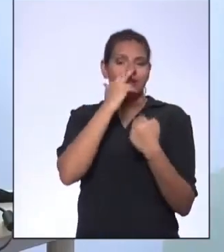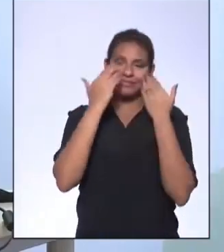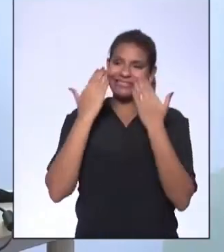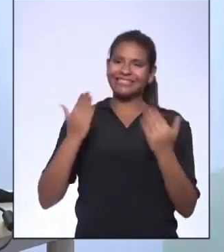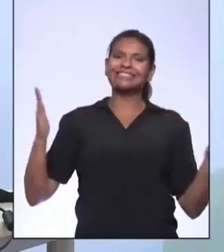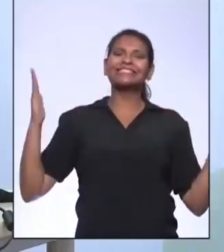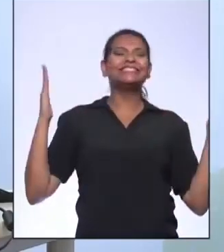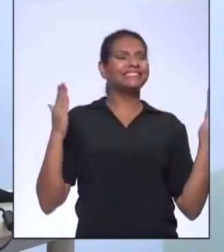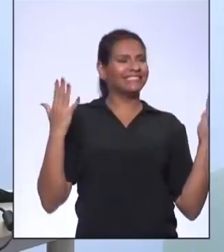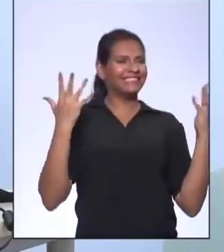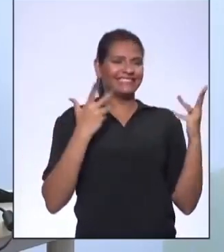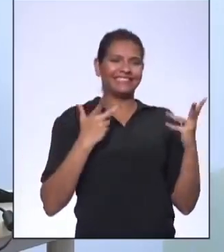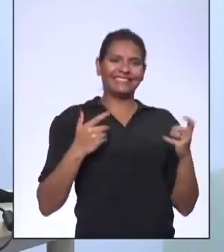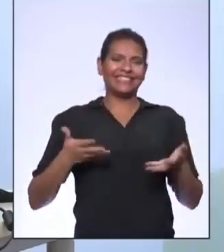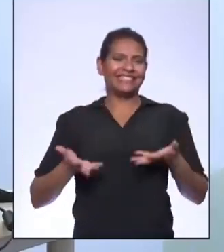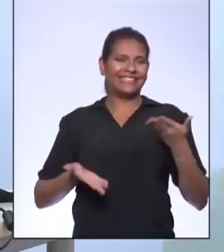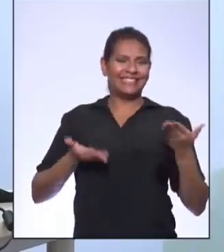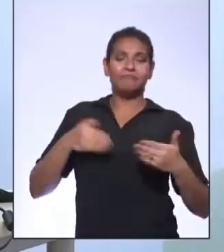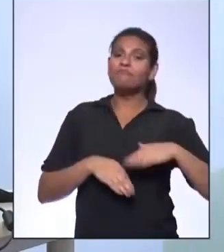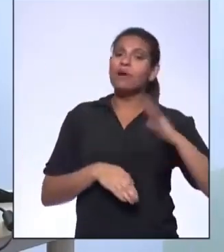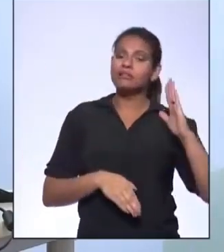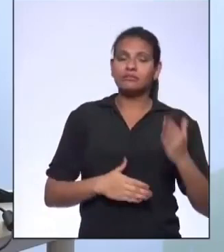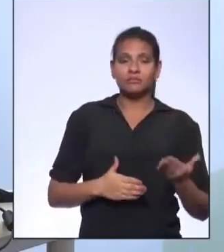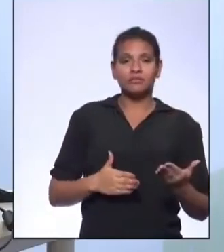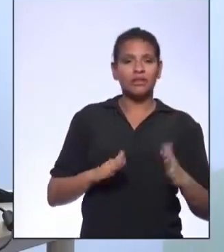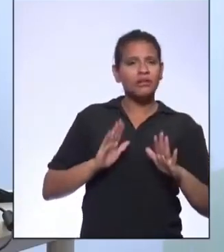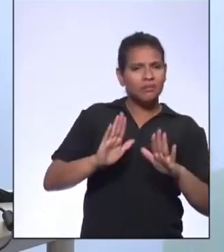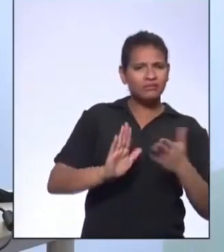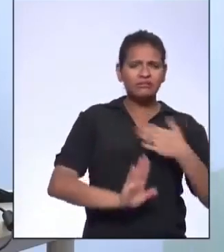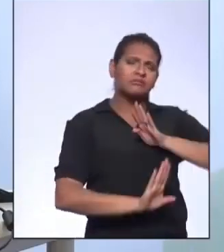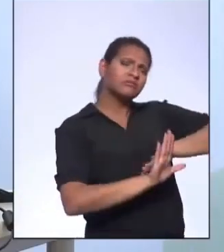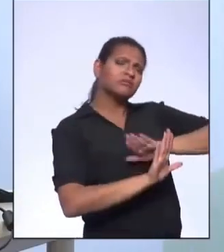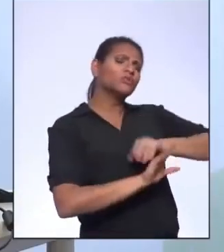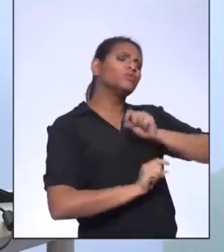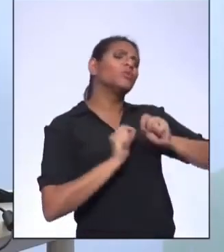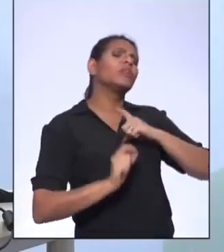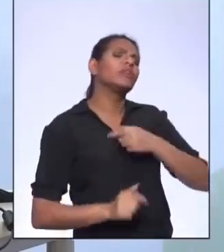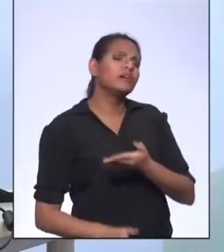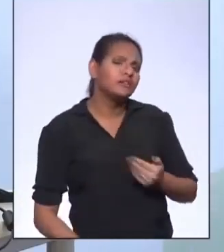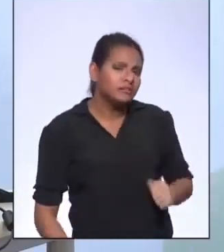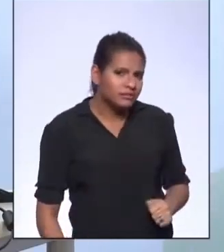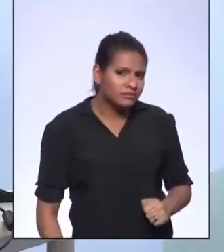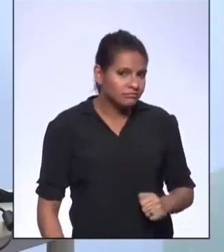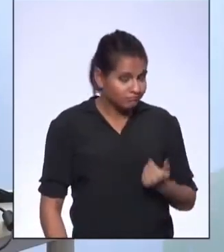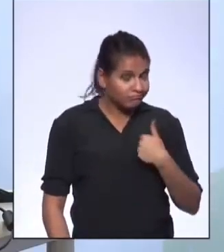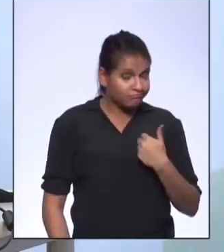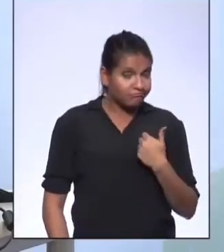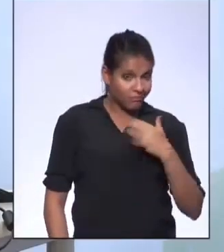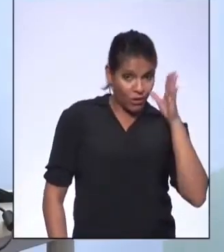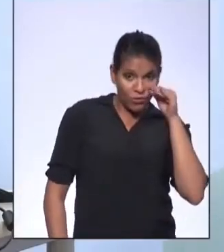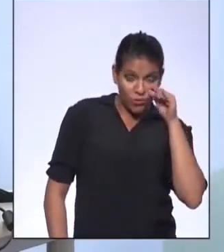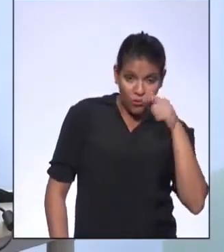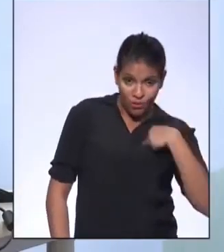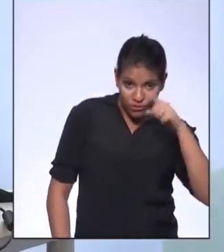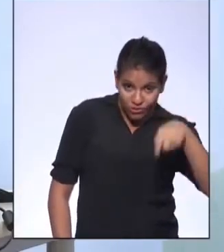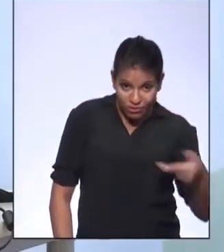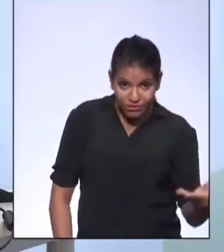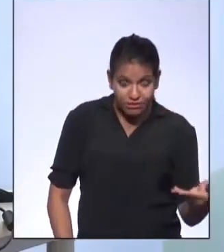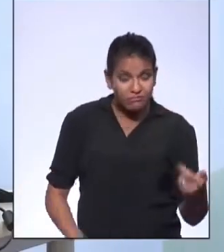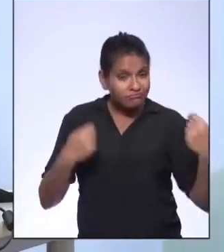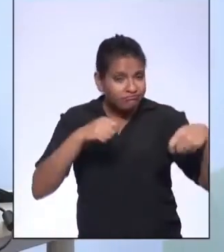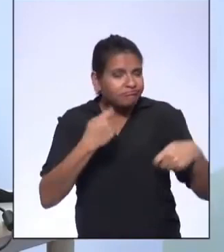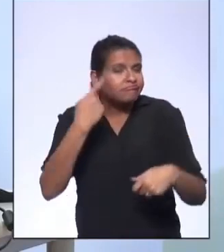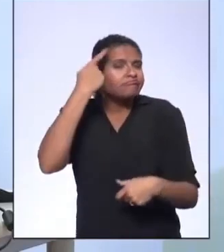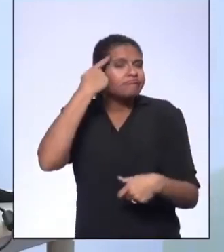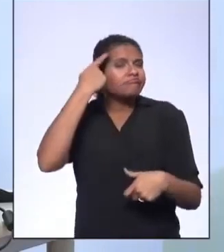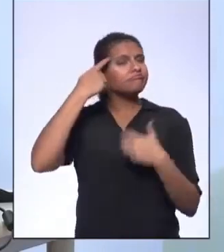que não é atrativo. A gente quer saber os bastidores. A gente quer saber por trás, né? Sim. Então, é isso que a gente precisa fazer. É